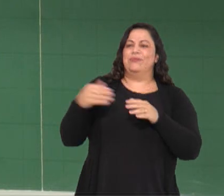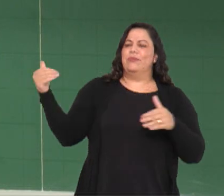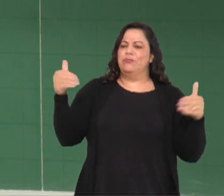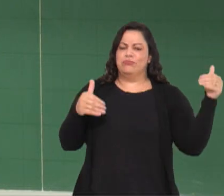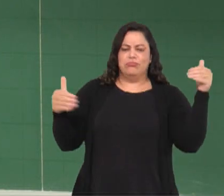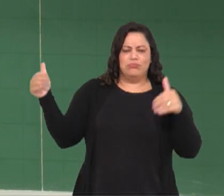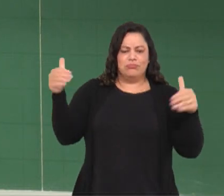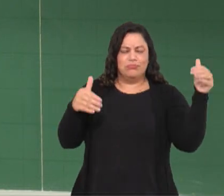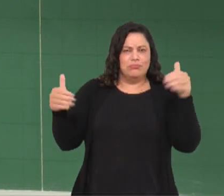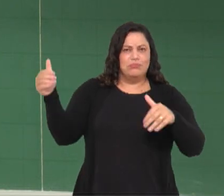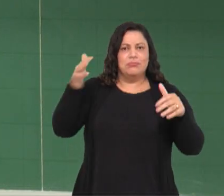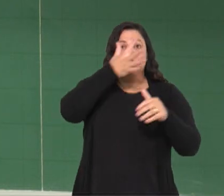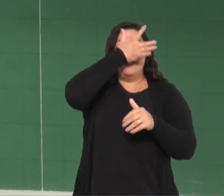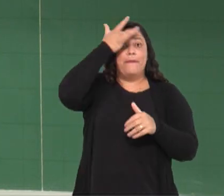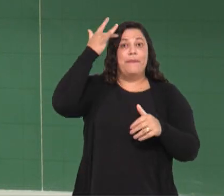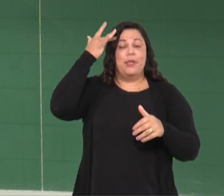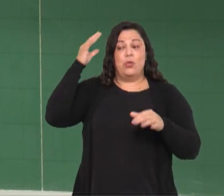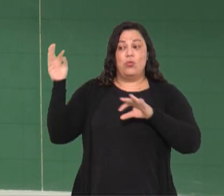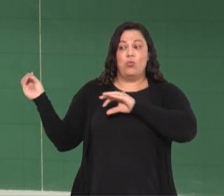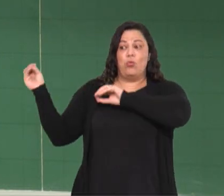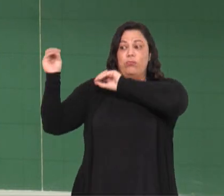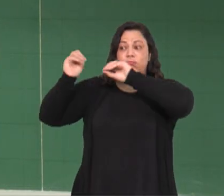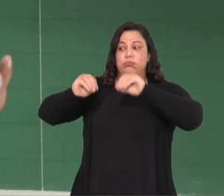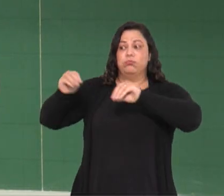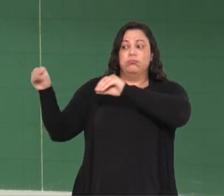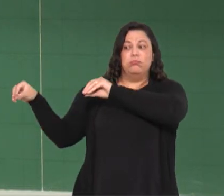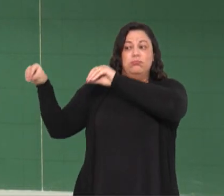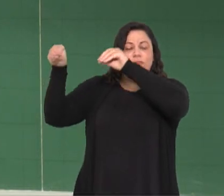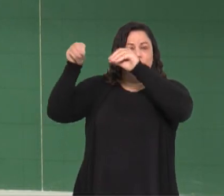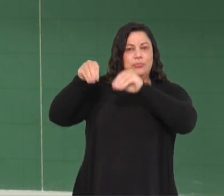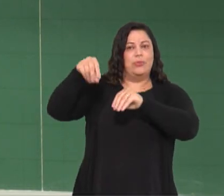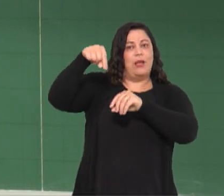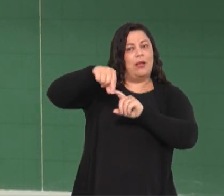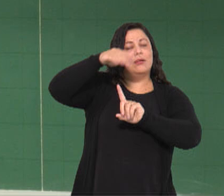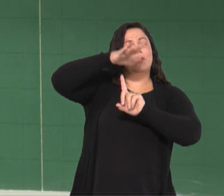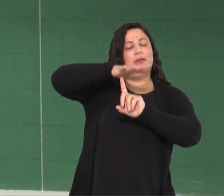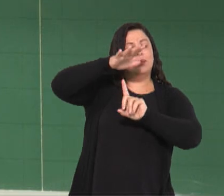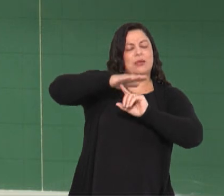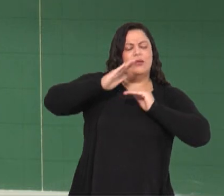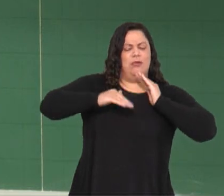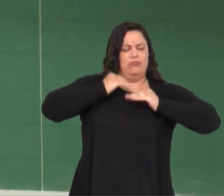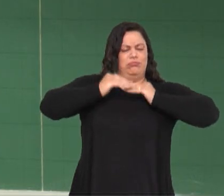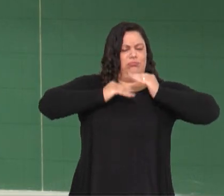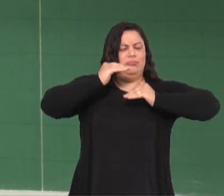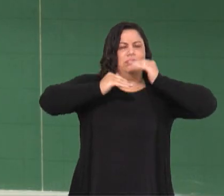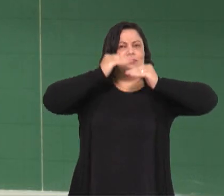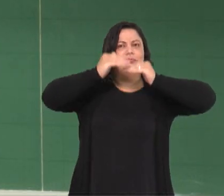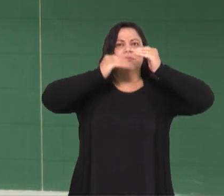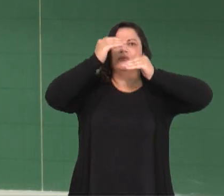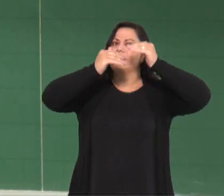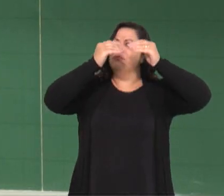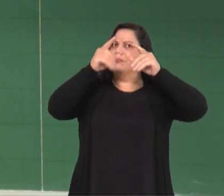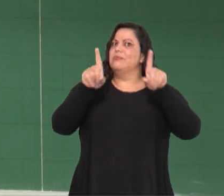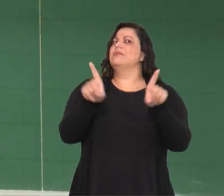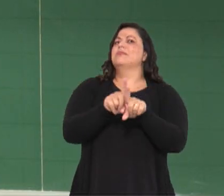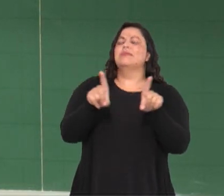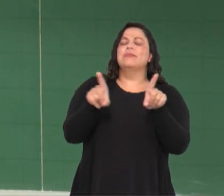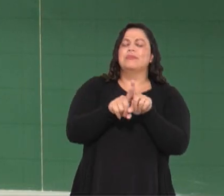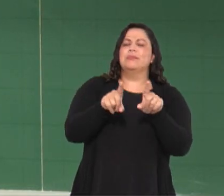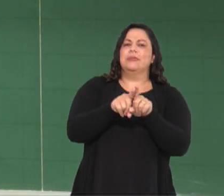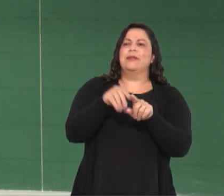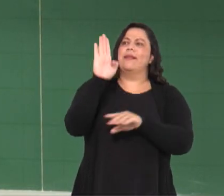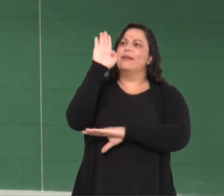imigrantes aqui no Estado. E aí nós tivemos também um desenvolvimento muito grande no que diz respeito na exploração